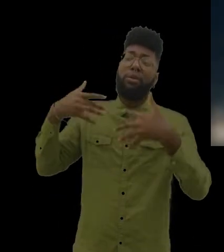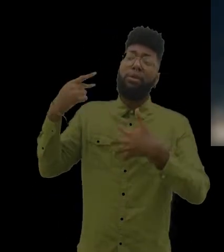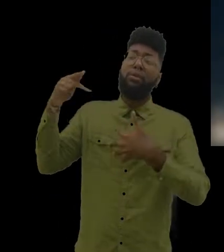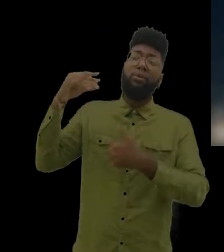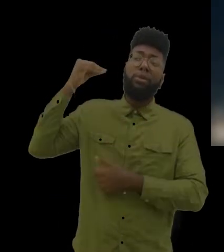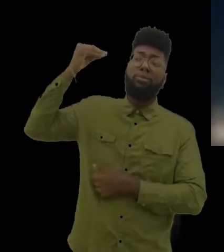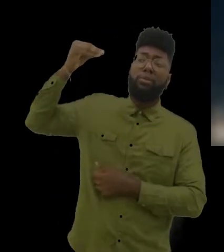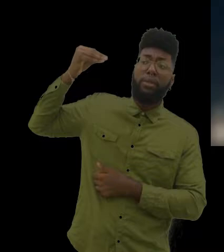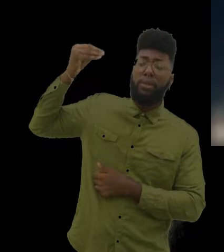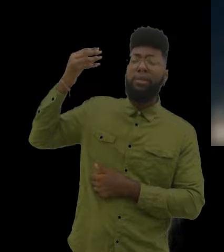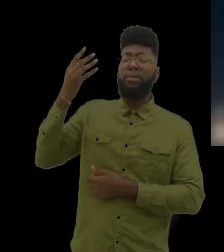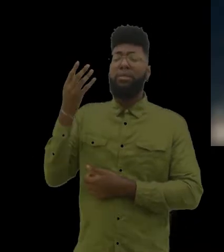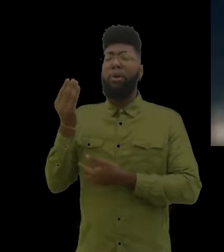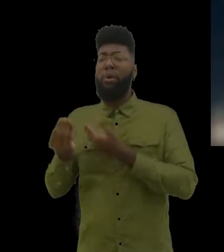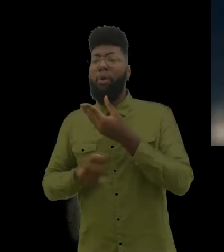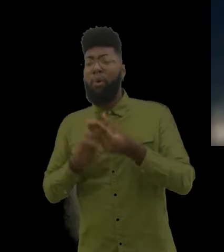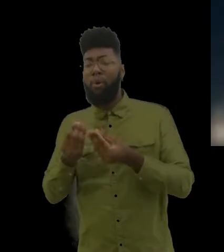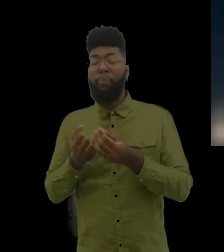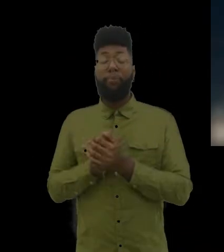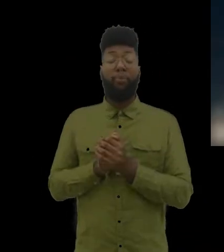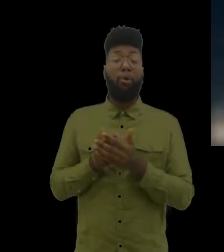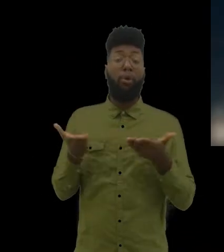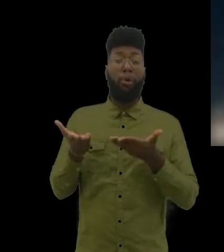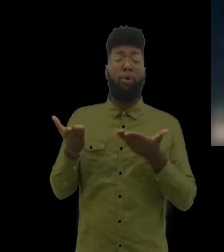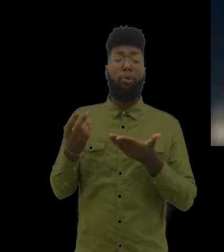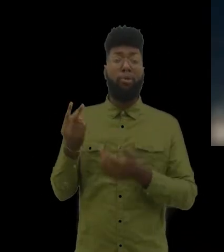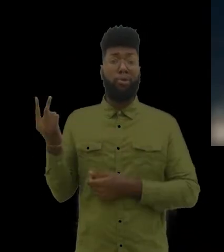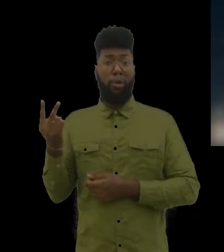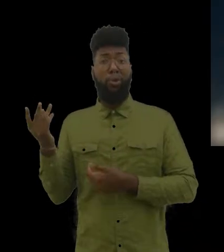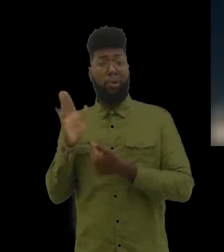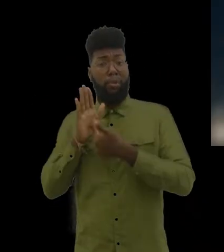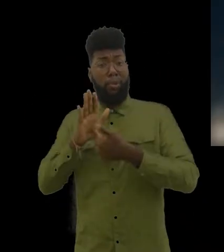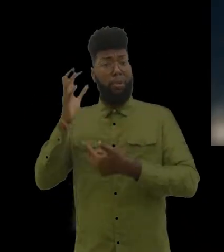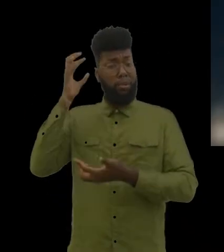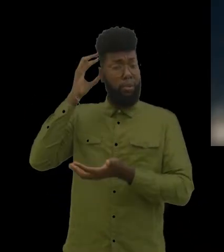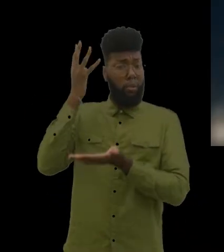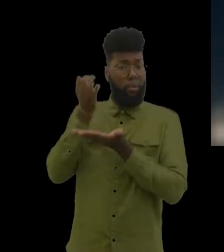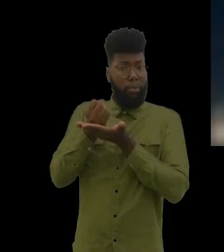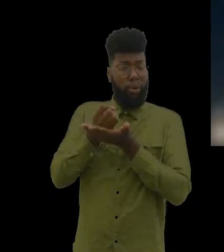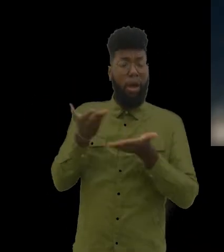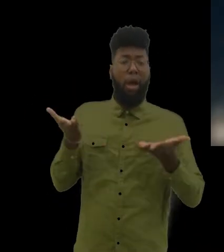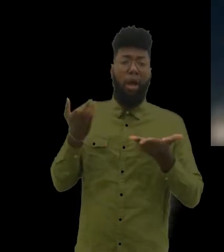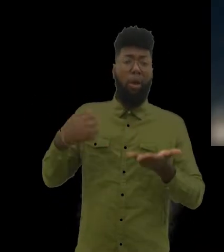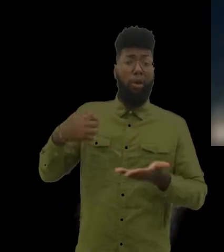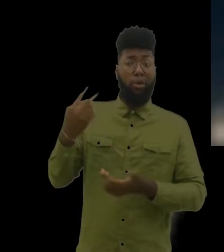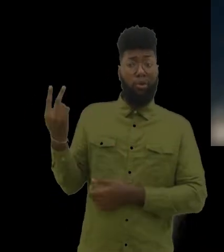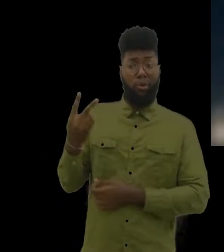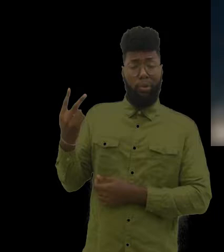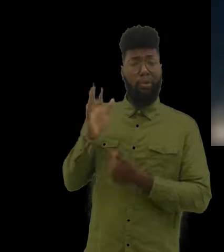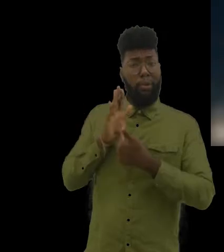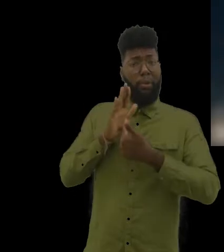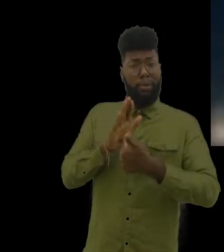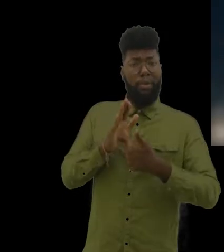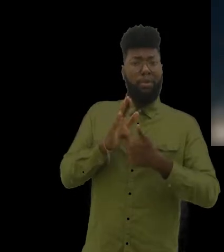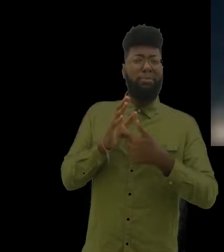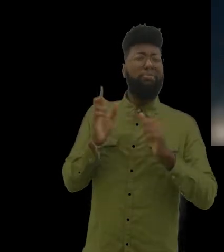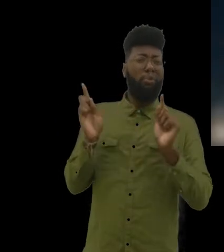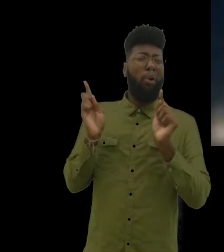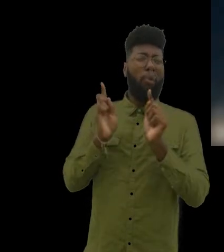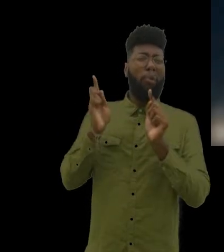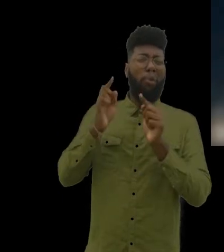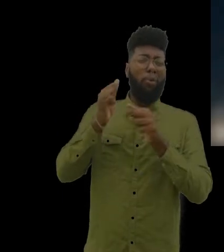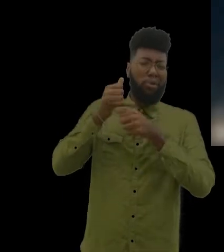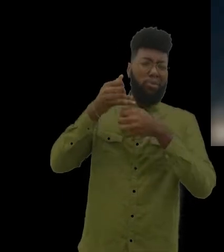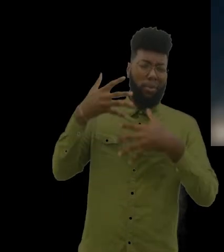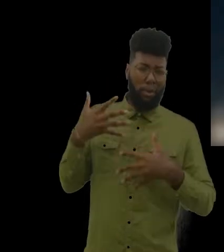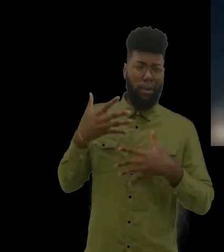podcast, comigo e com a Ana apenas, os apresentadores. Então, nós vamos nos apresentar, vamos falar um pouquinho de nós, o que é para mim um